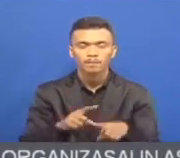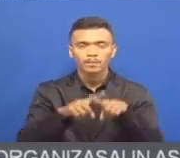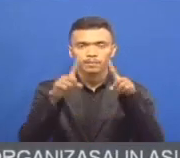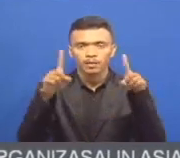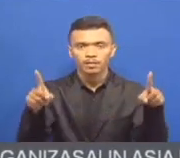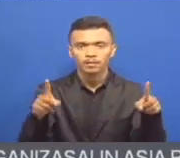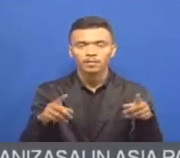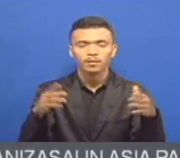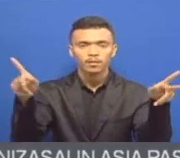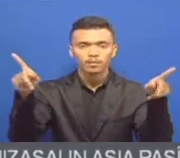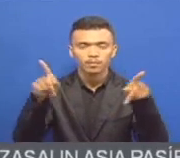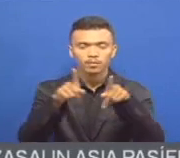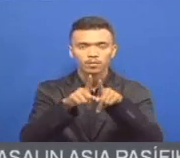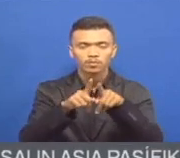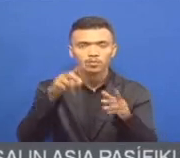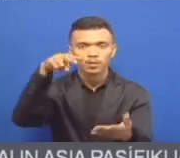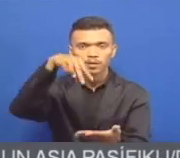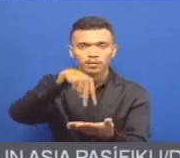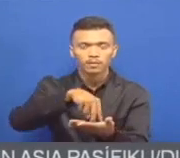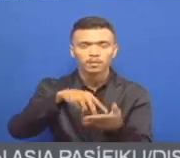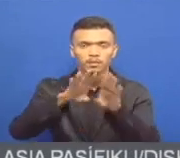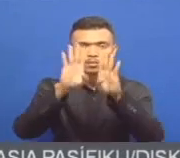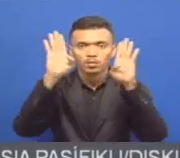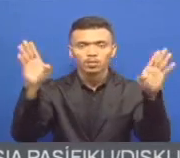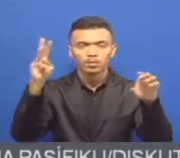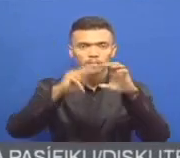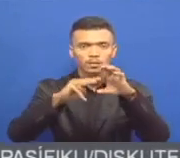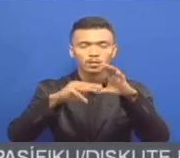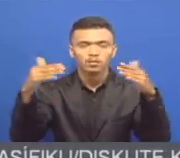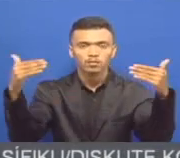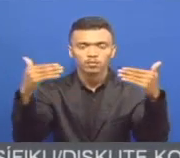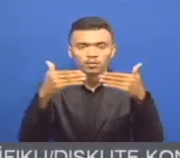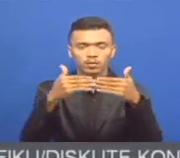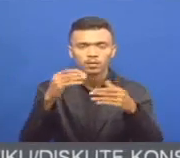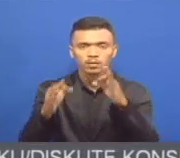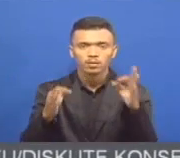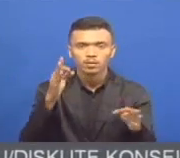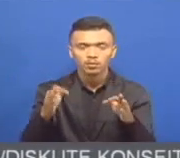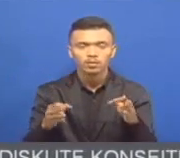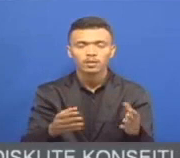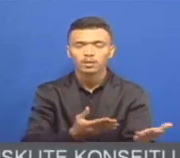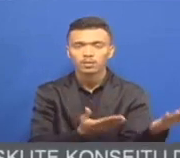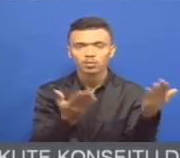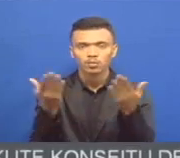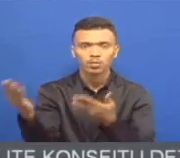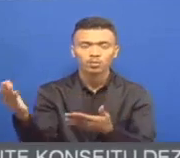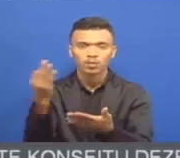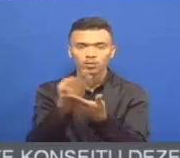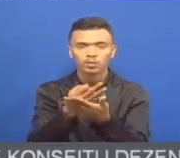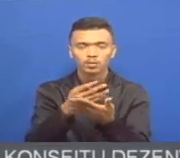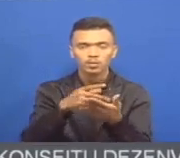venir a posto integrado, Hamri Icona, loca até mercado fronteira. Né para vele hatama incaumba e tenia